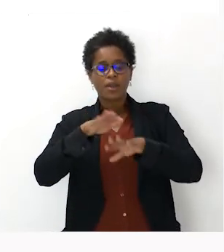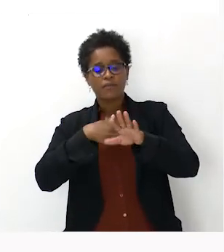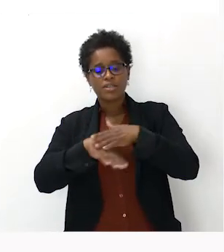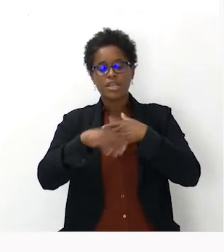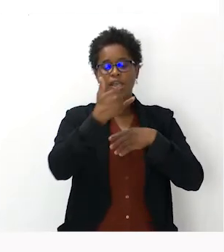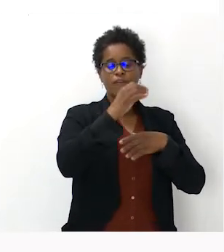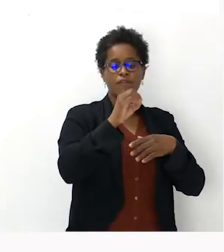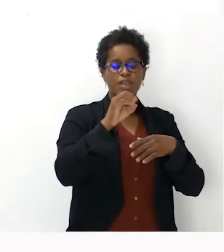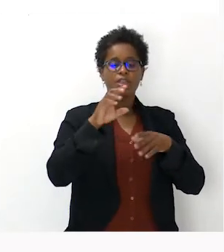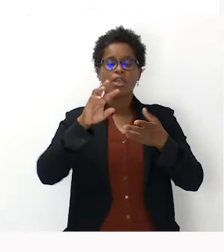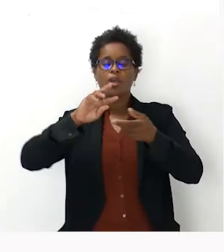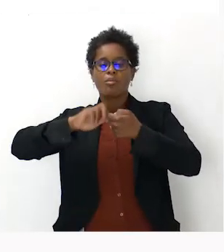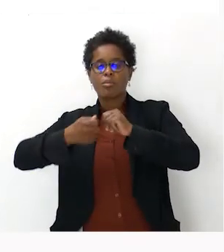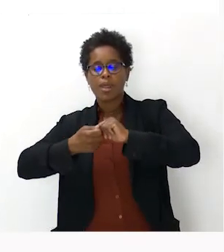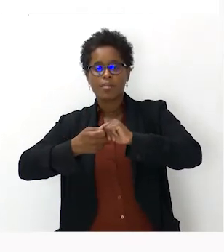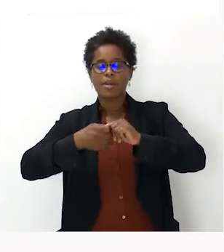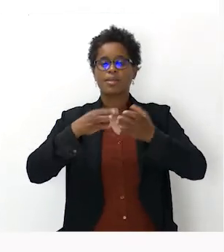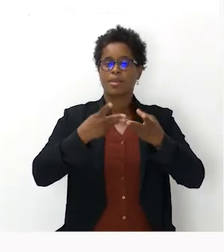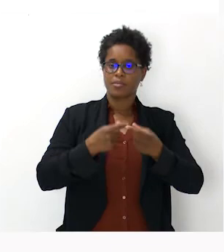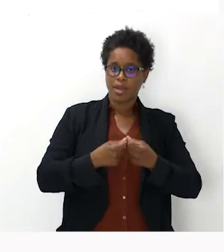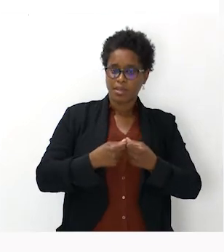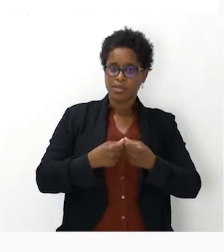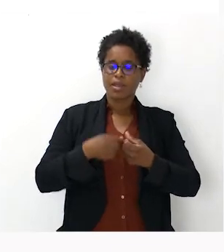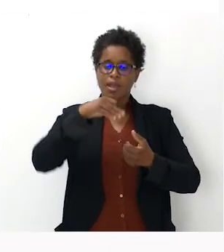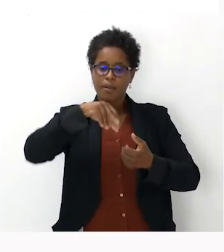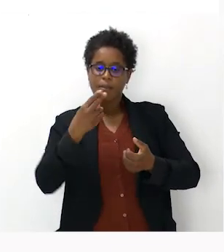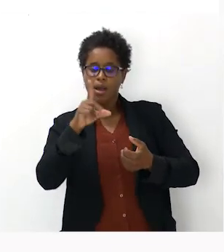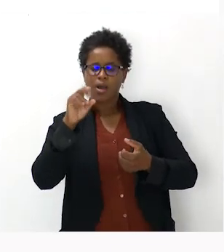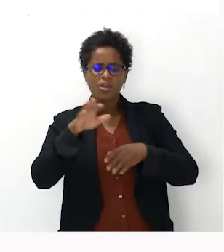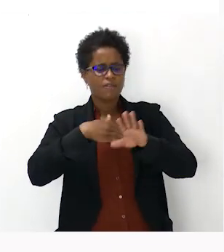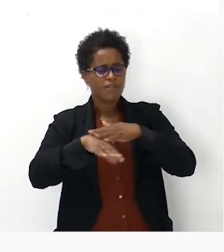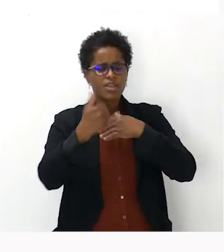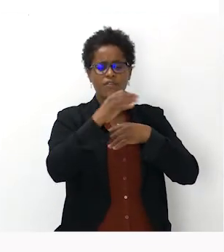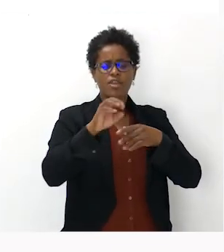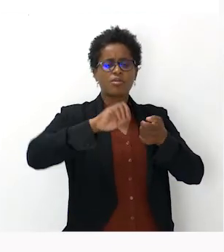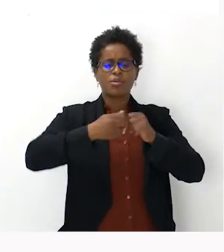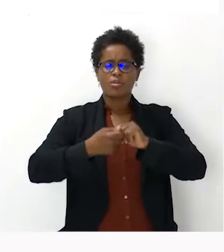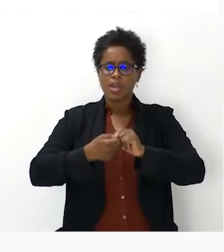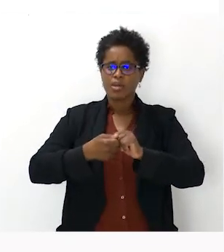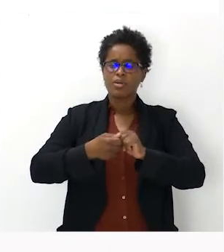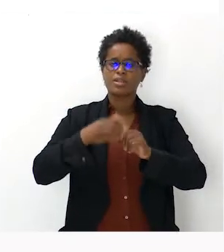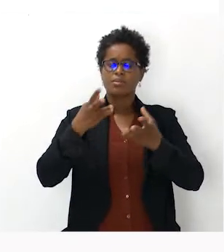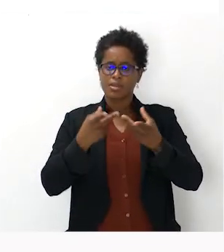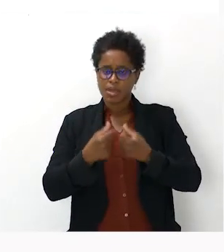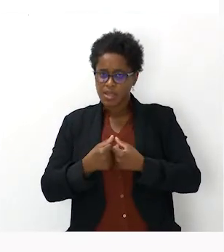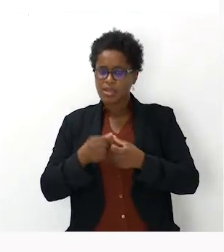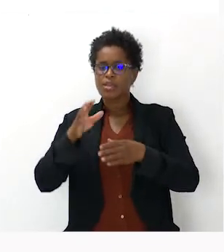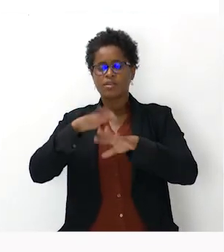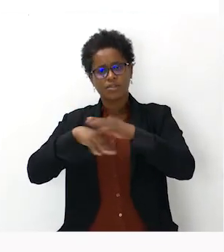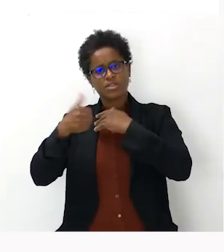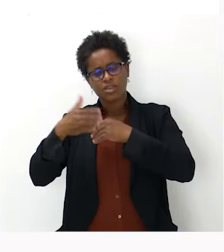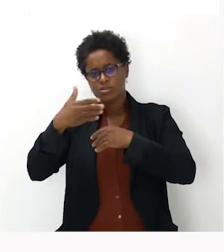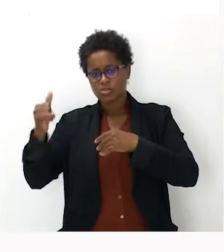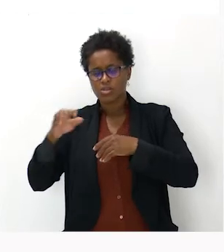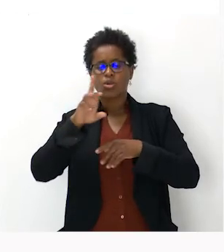resolveu 20 problemas de matemática e acertou 18. Roberta resolveu 30 e